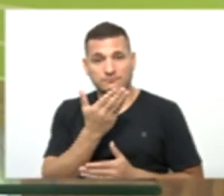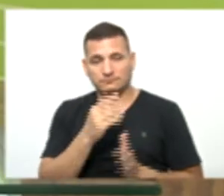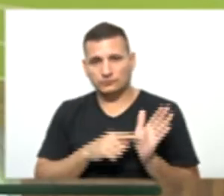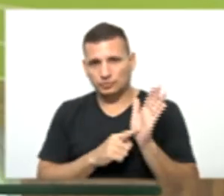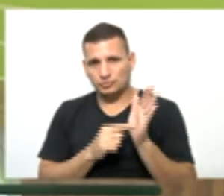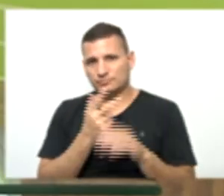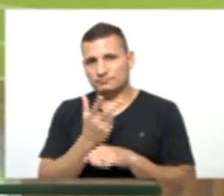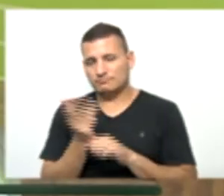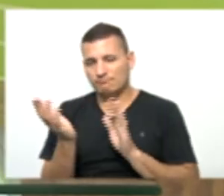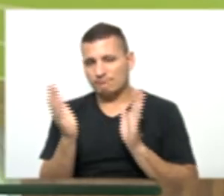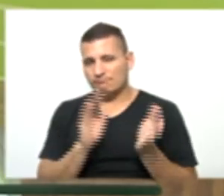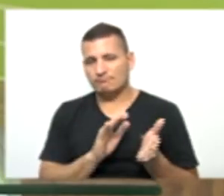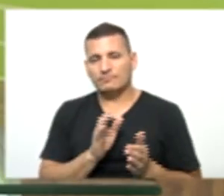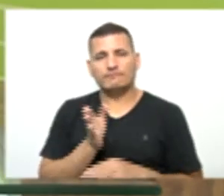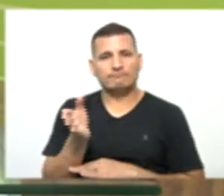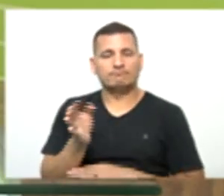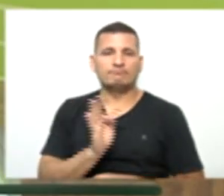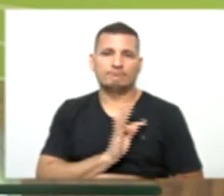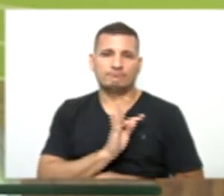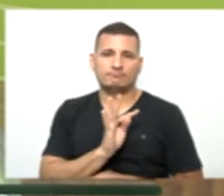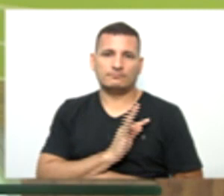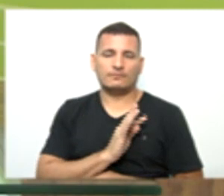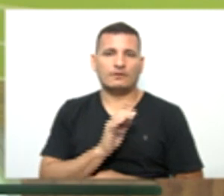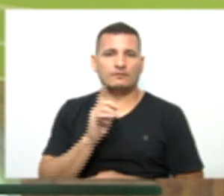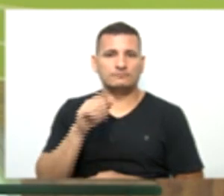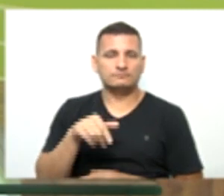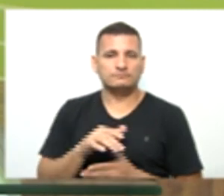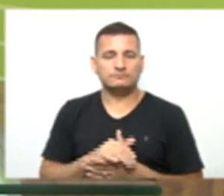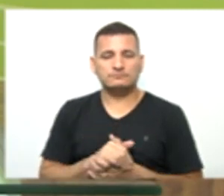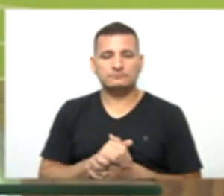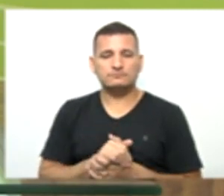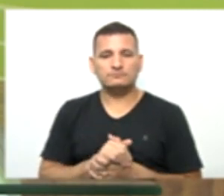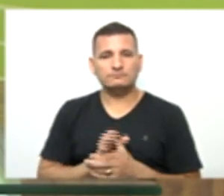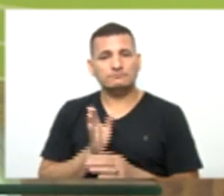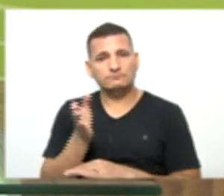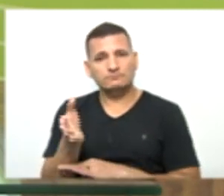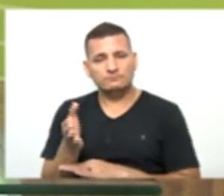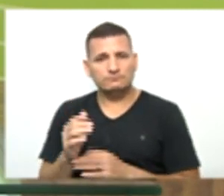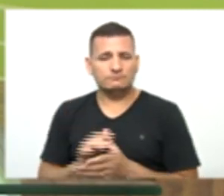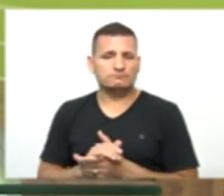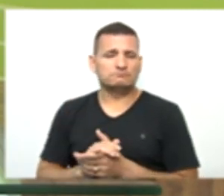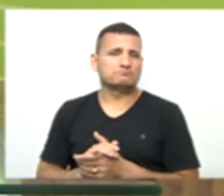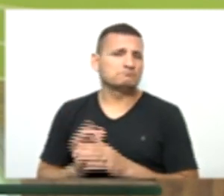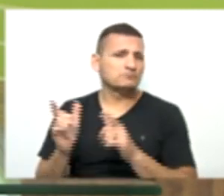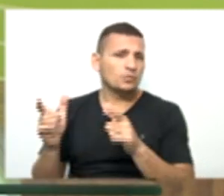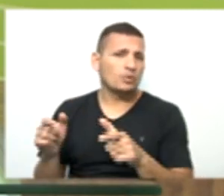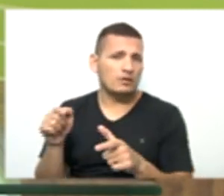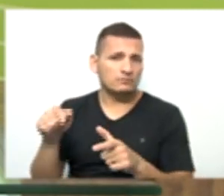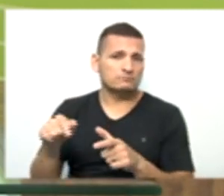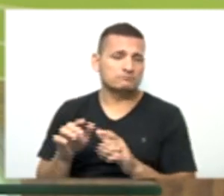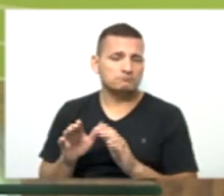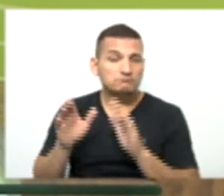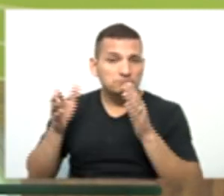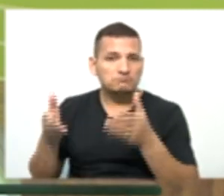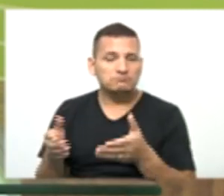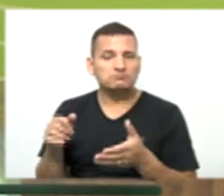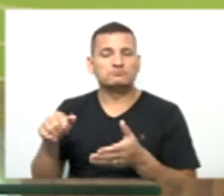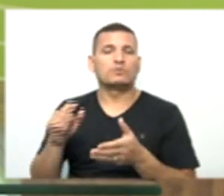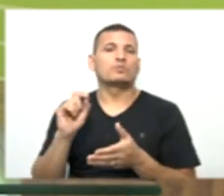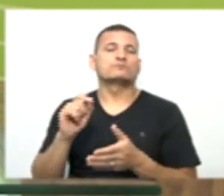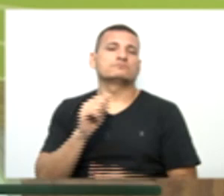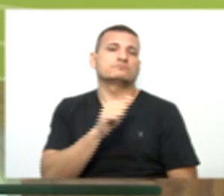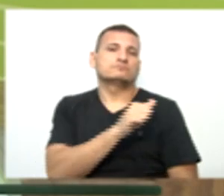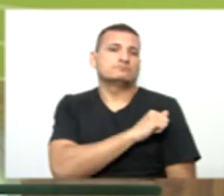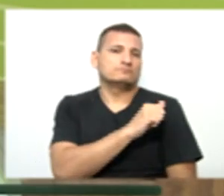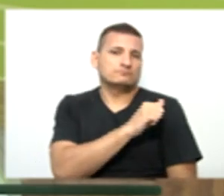no vídeo, uma visita técnica é uma visita a determinados estabelecimentos específicos onde o